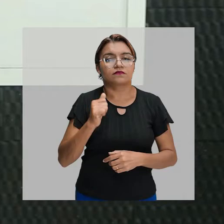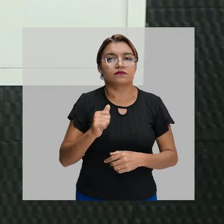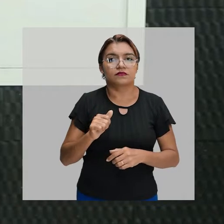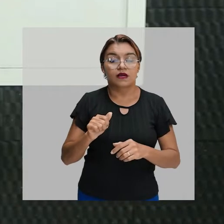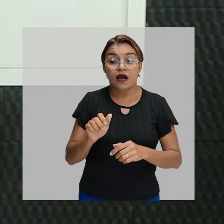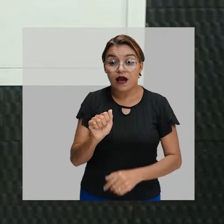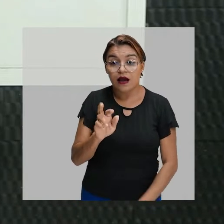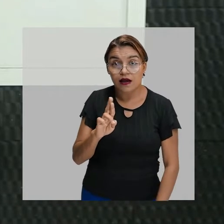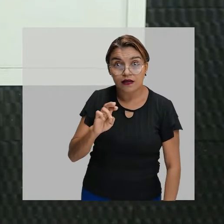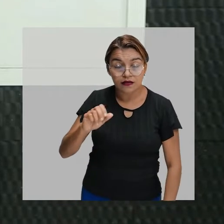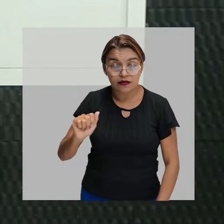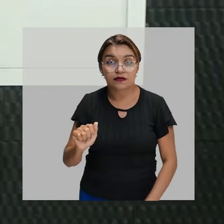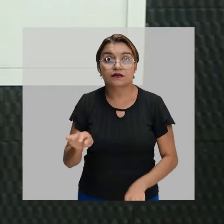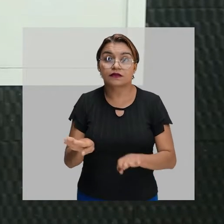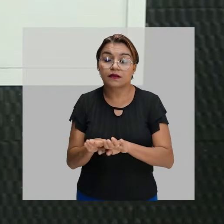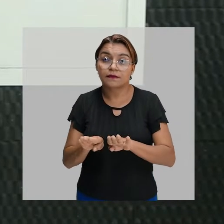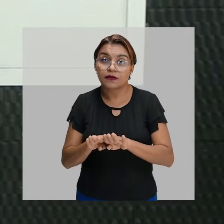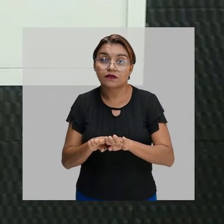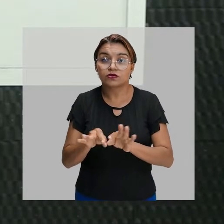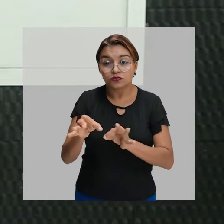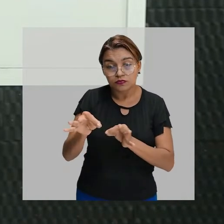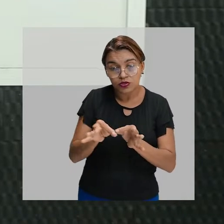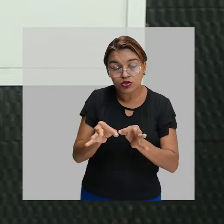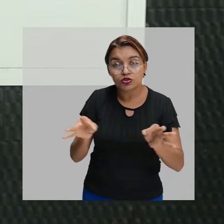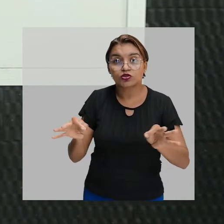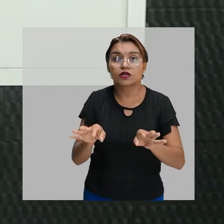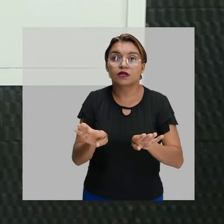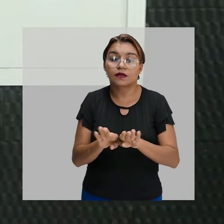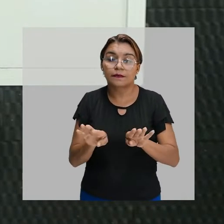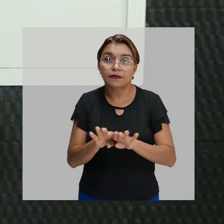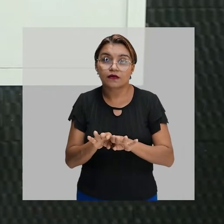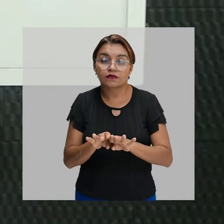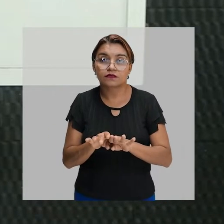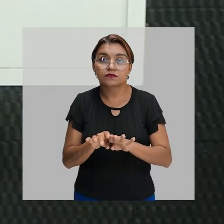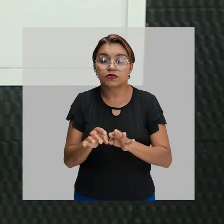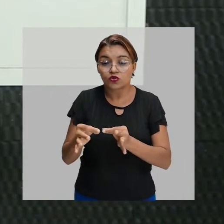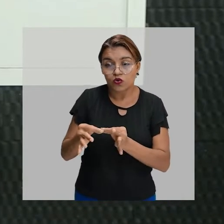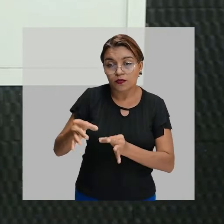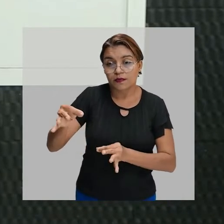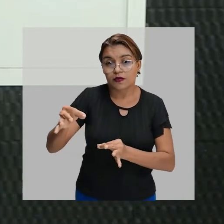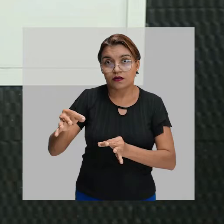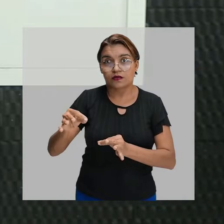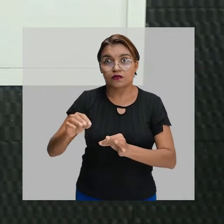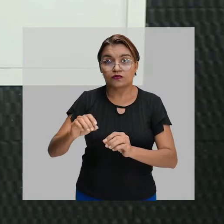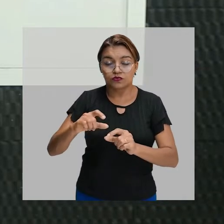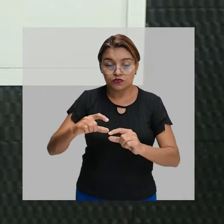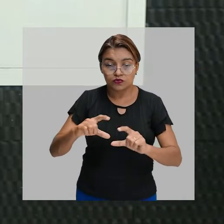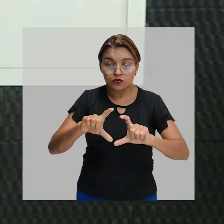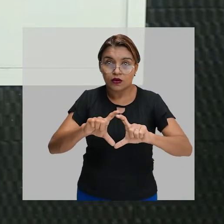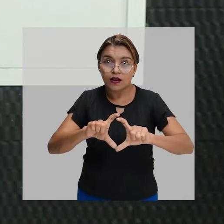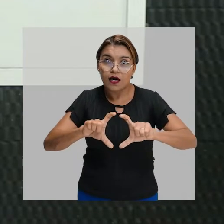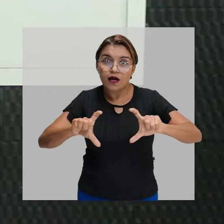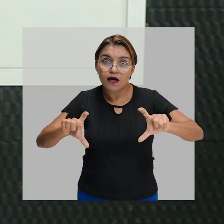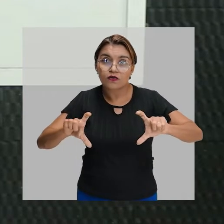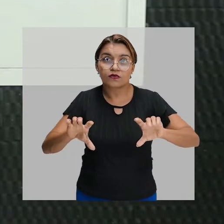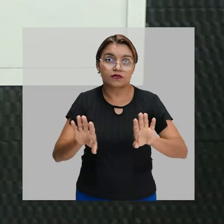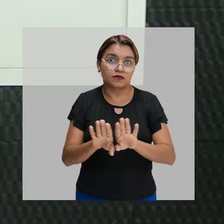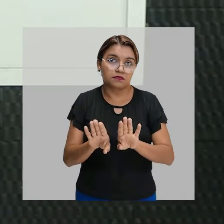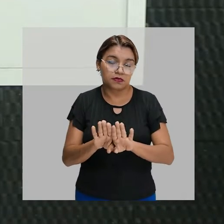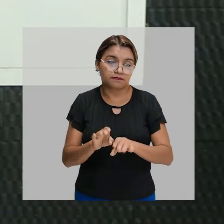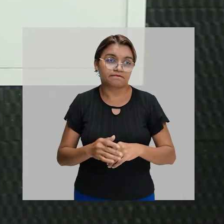unidade de área de medida linear de comprimento largura sair algo que você tem que trabalhar Beleza